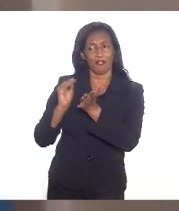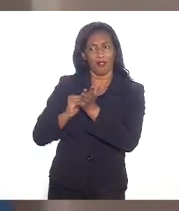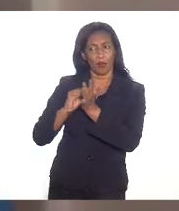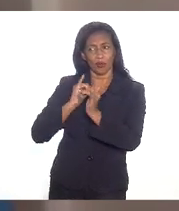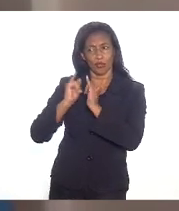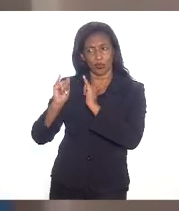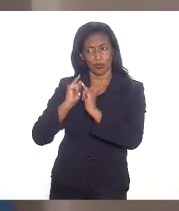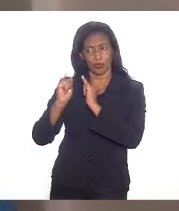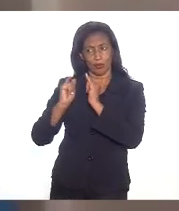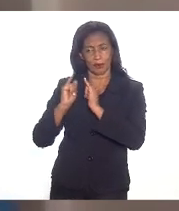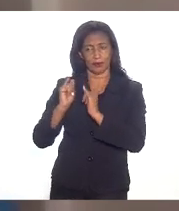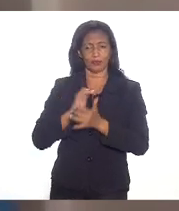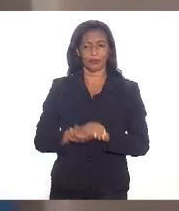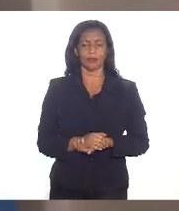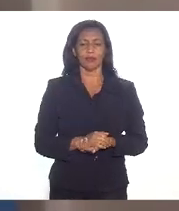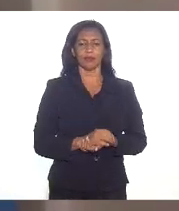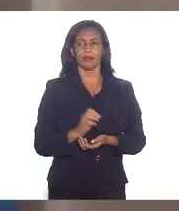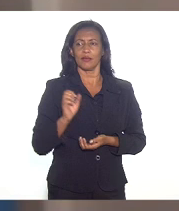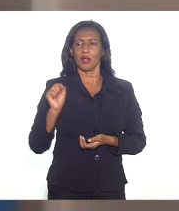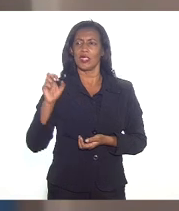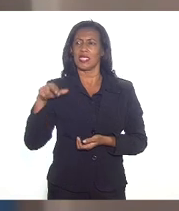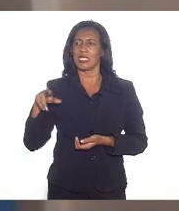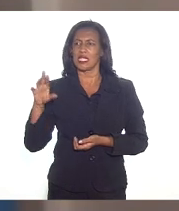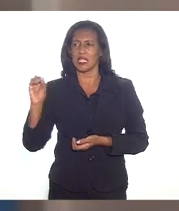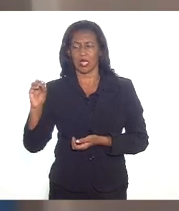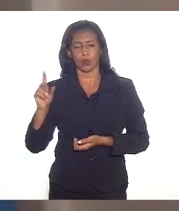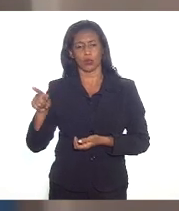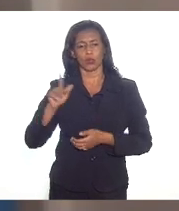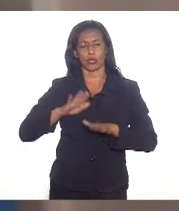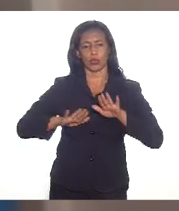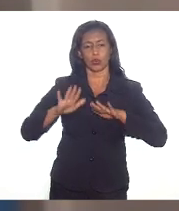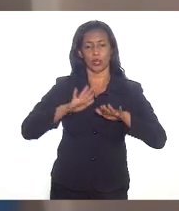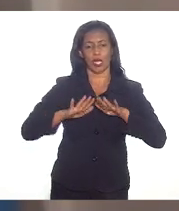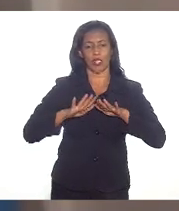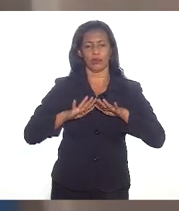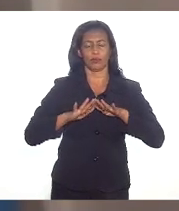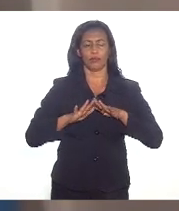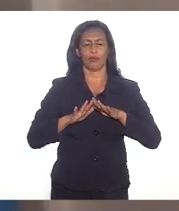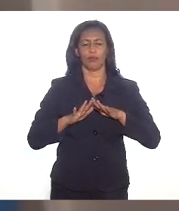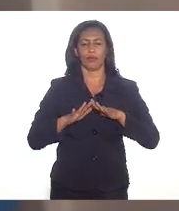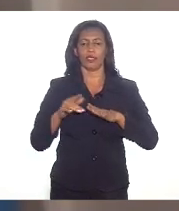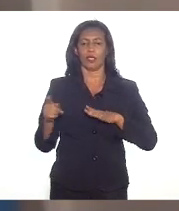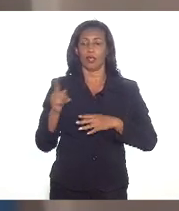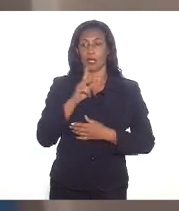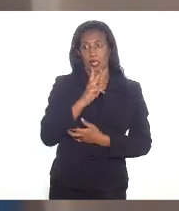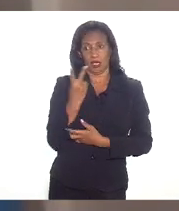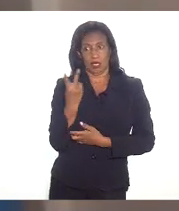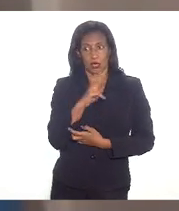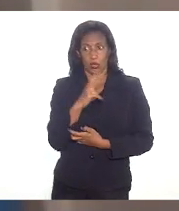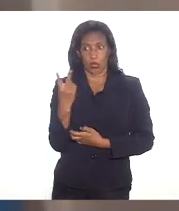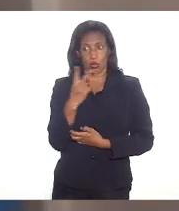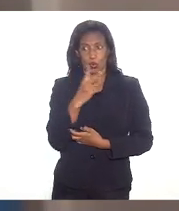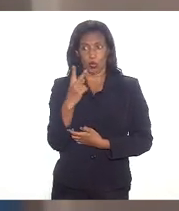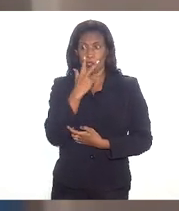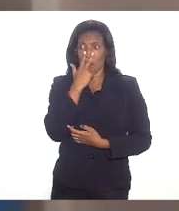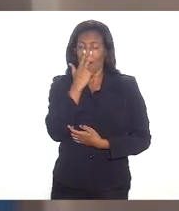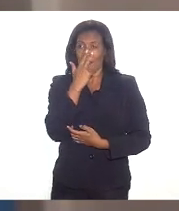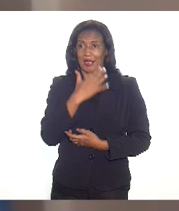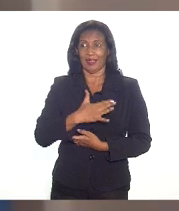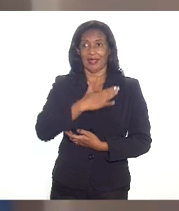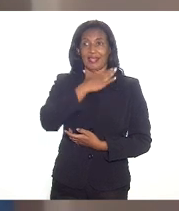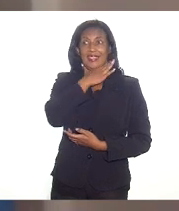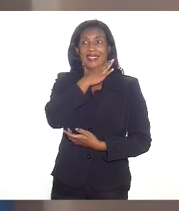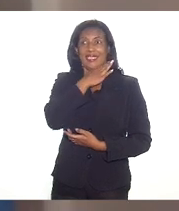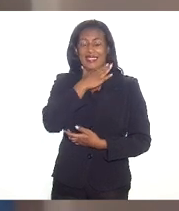se mantiver certas confusões que a gente está tendo dos dados da PNAD e do CAGED. A gente, numa crise monstruosa como